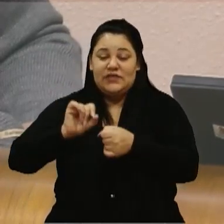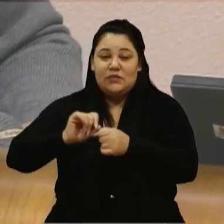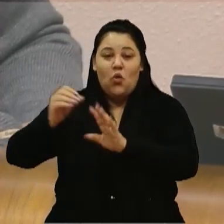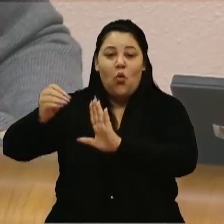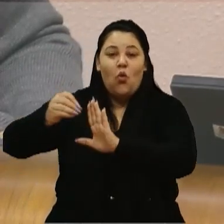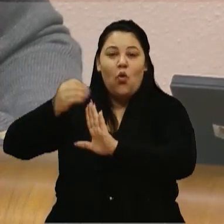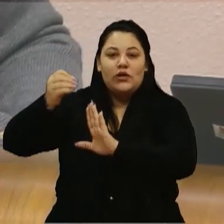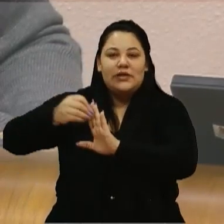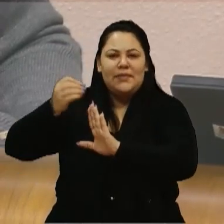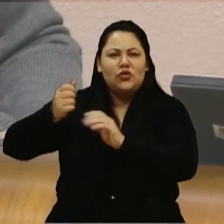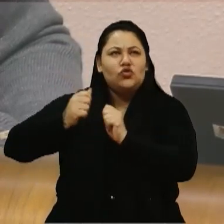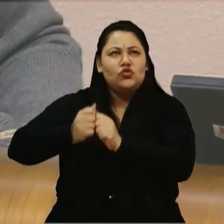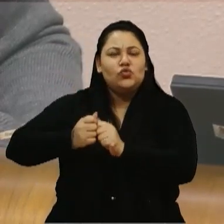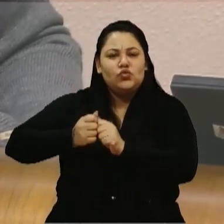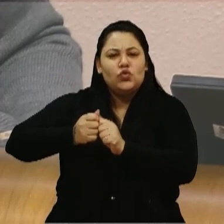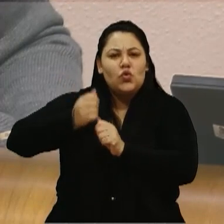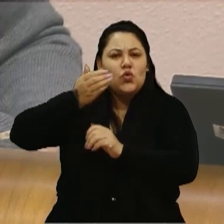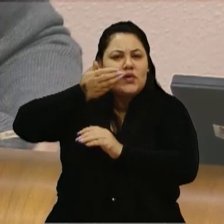comunitário com o Guerra,